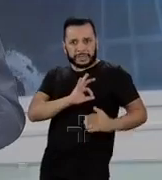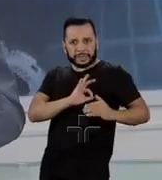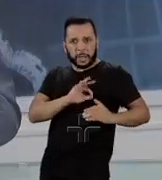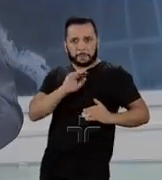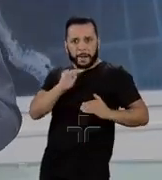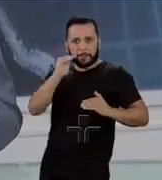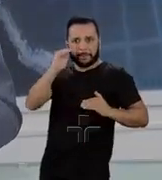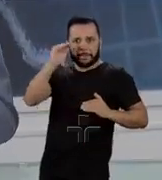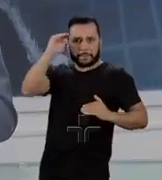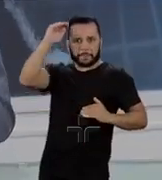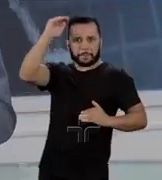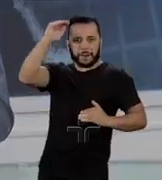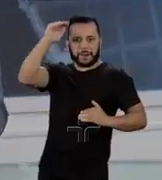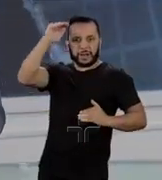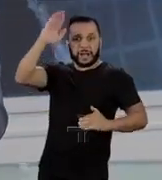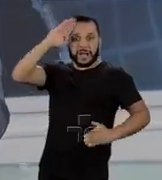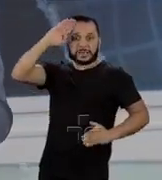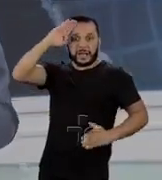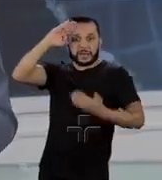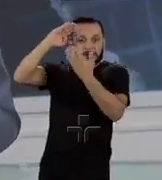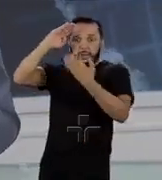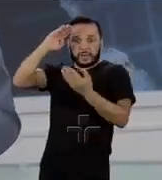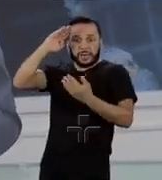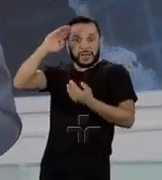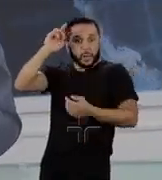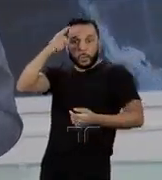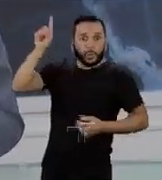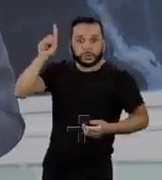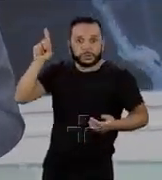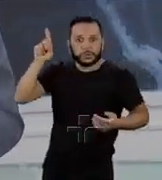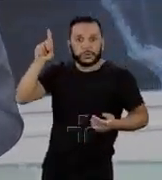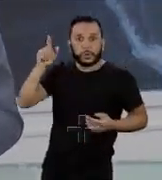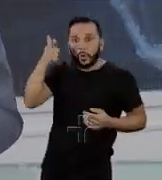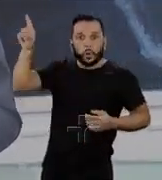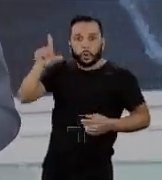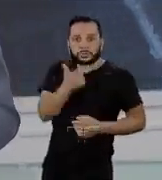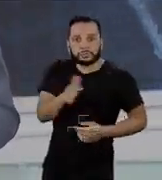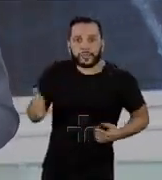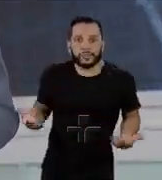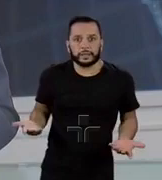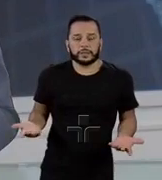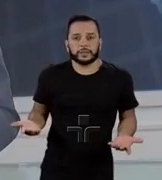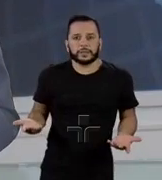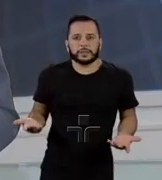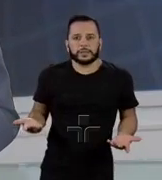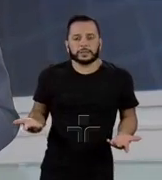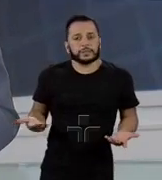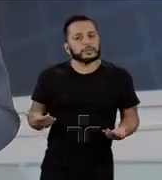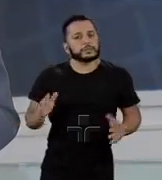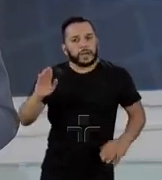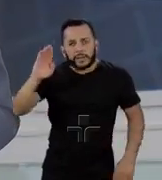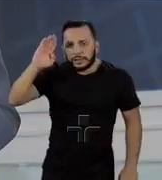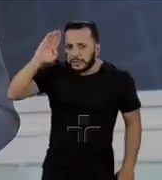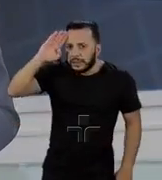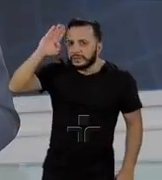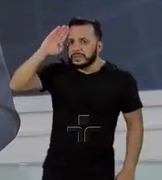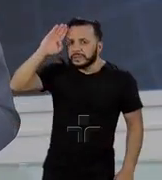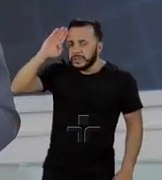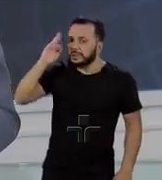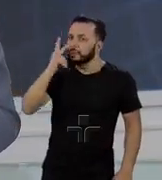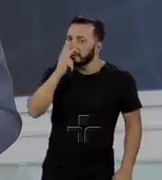desmoralização do Estado, e não do ínter do Estado, que é o Exército. A intervenção, me parece, foi